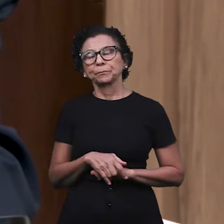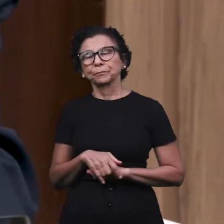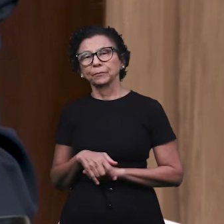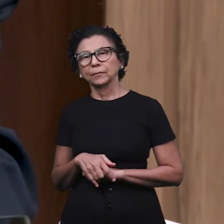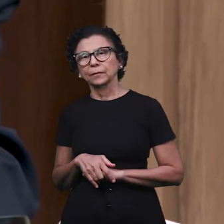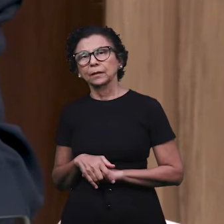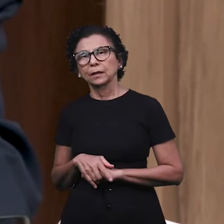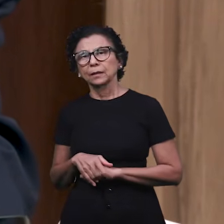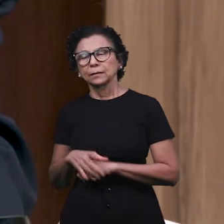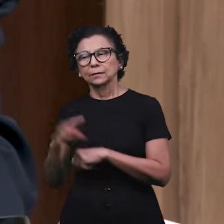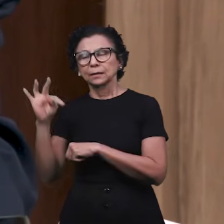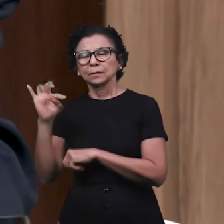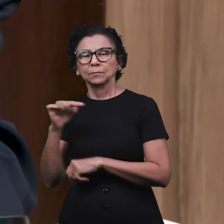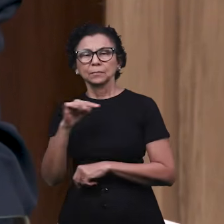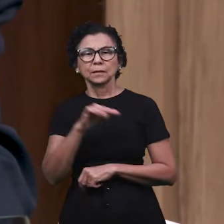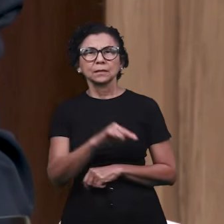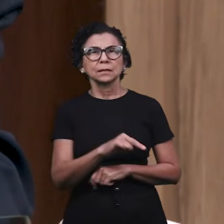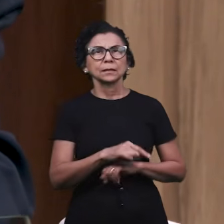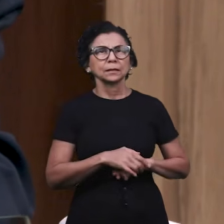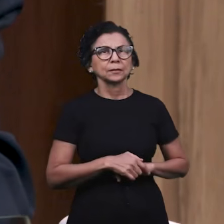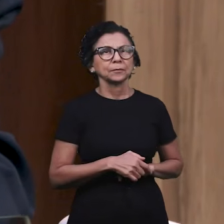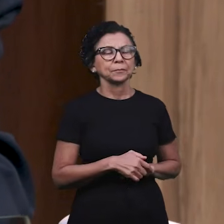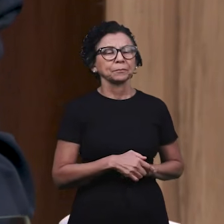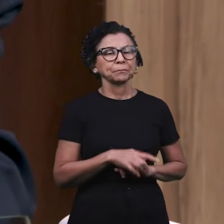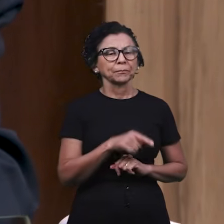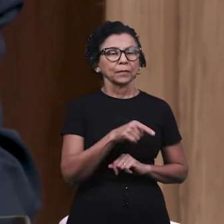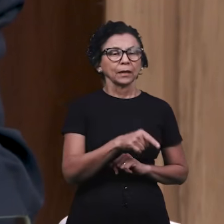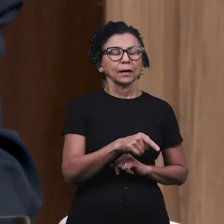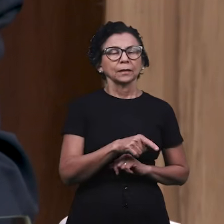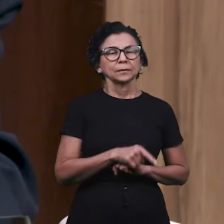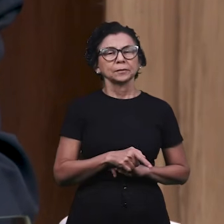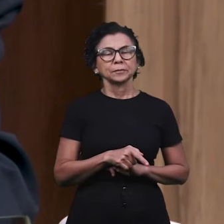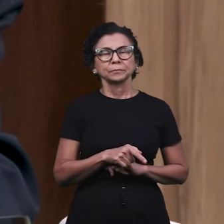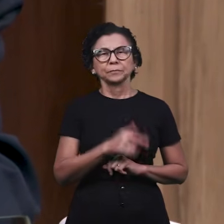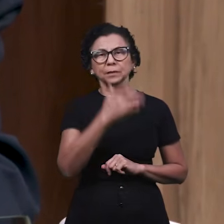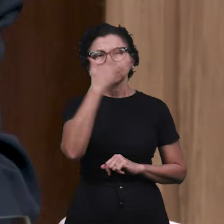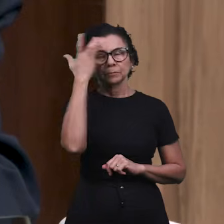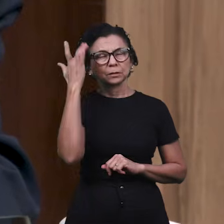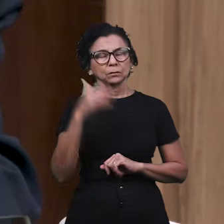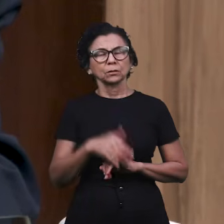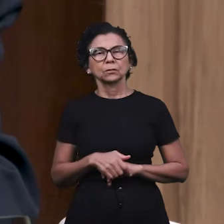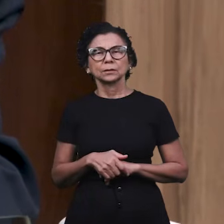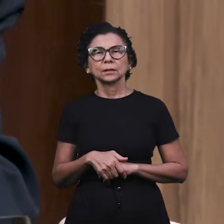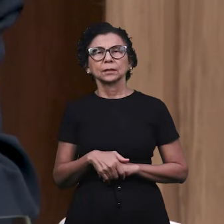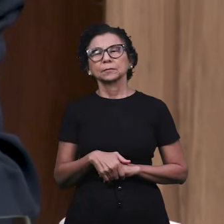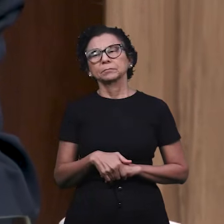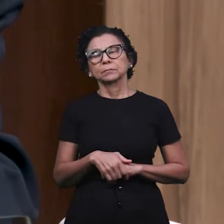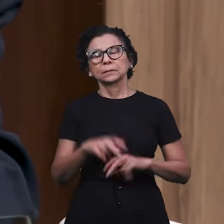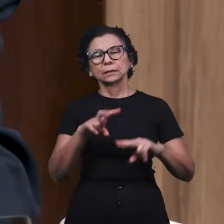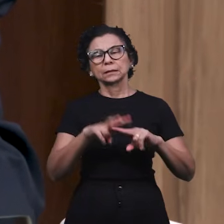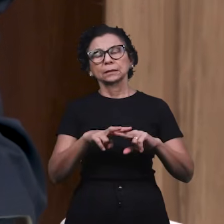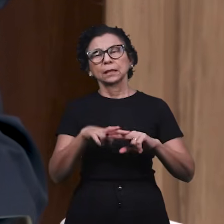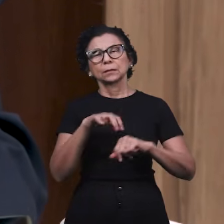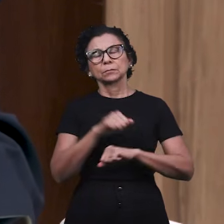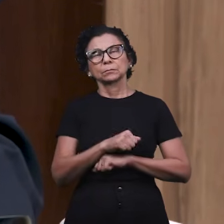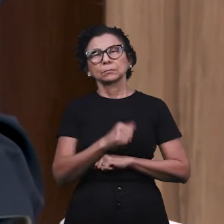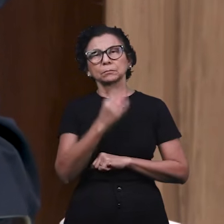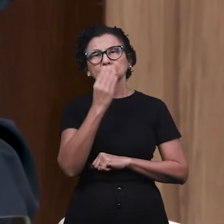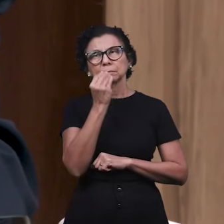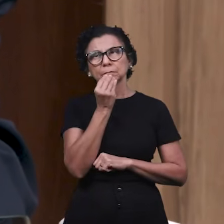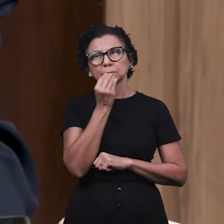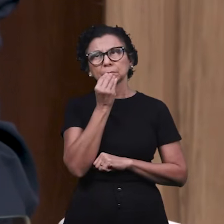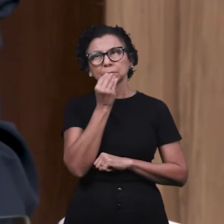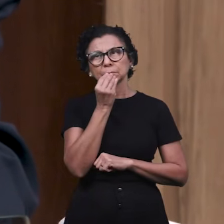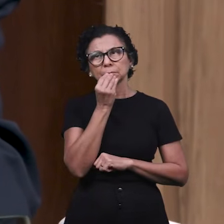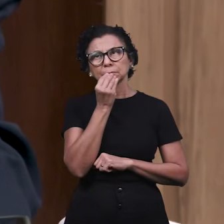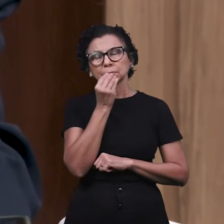louvor, alguns às vezes estão de boca fechada. Esse é um primeiro aspecto. Tá. Agora tem um segundo